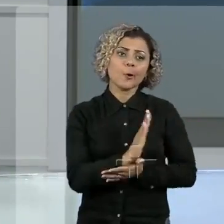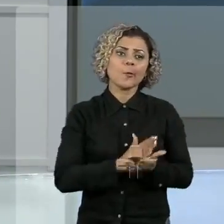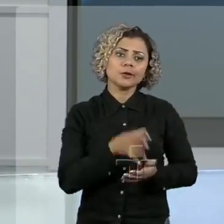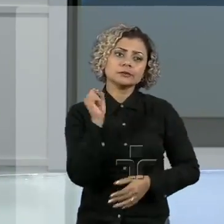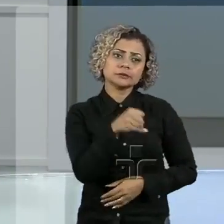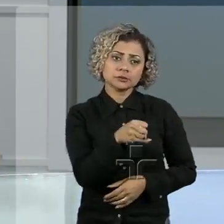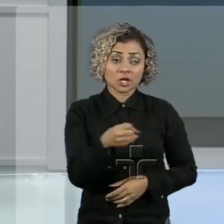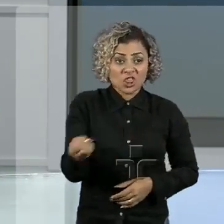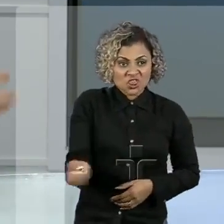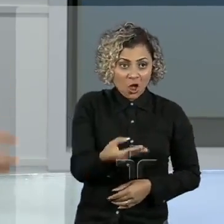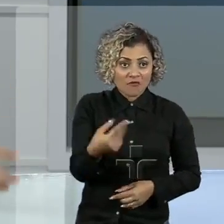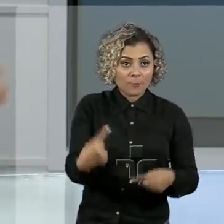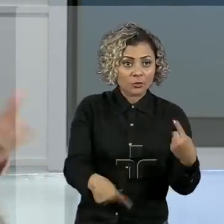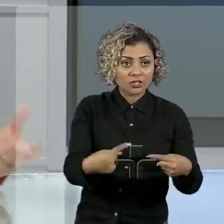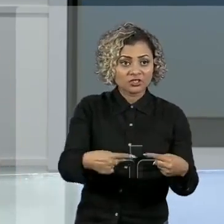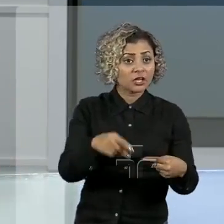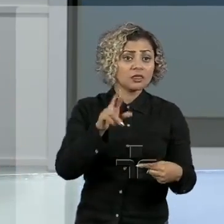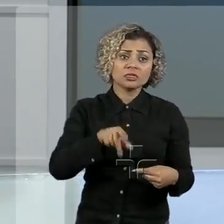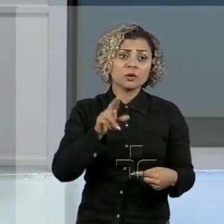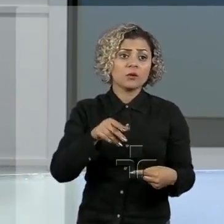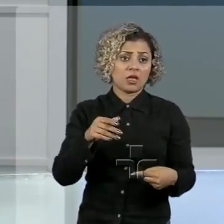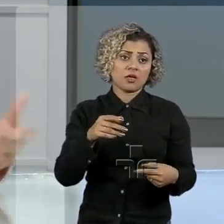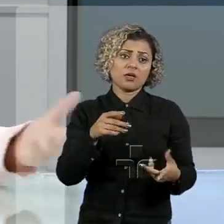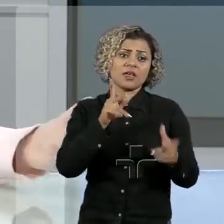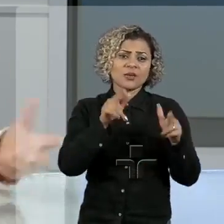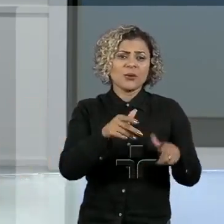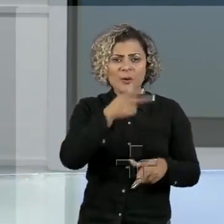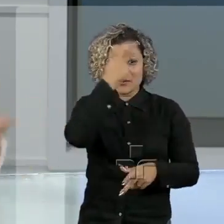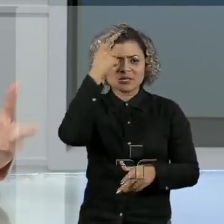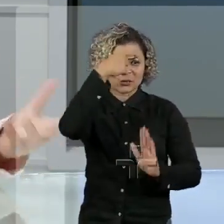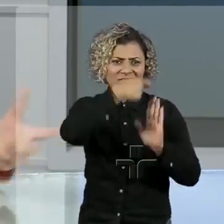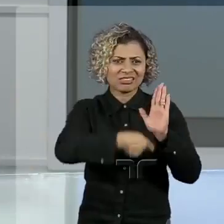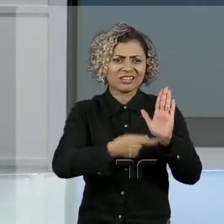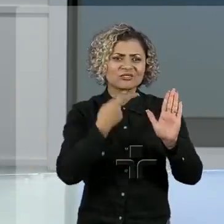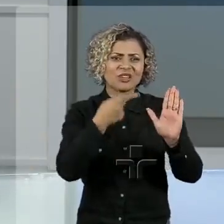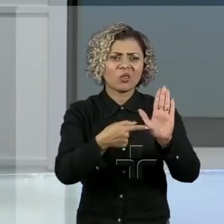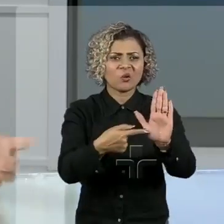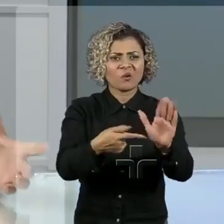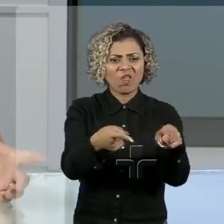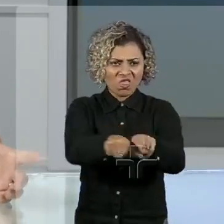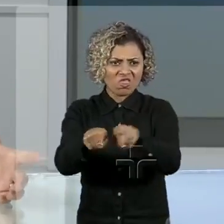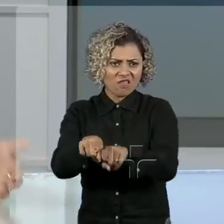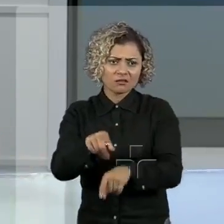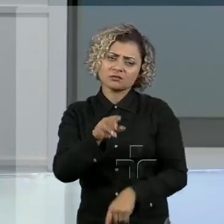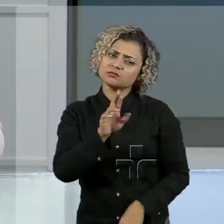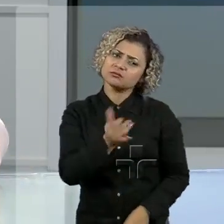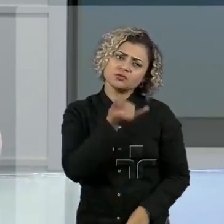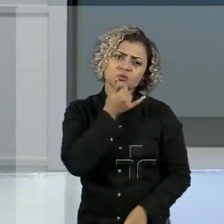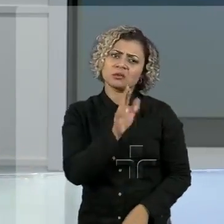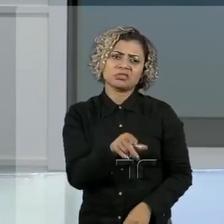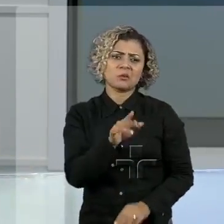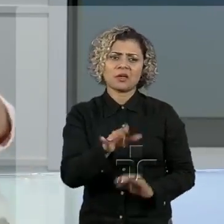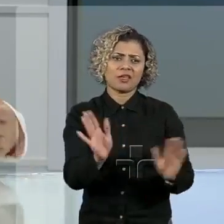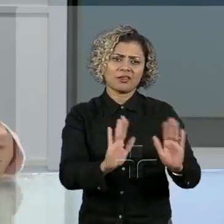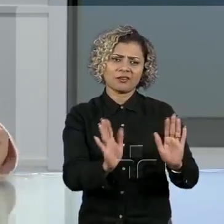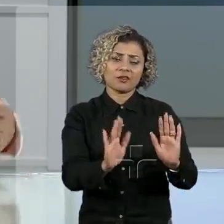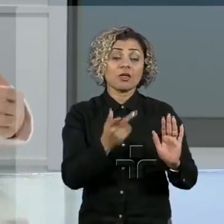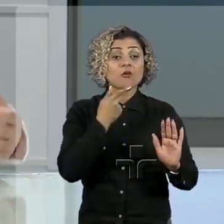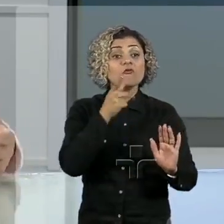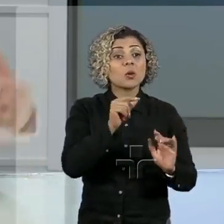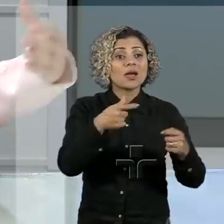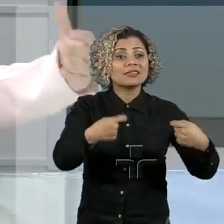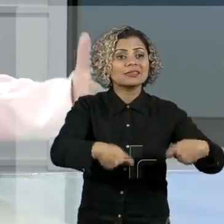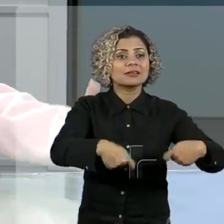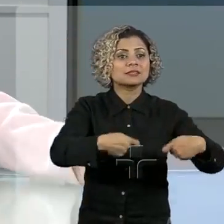nova política, nem é a dinâmica que essa pessoa que escreveu o texto usou com Chaves, nem é essa dinâmica. Eu falo da necessidade de